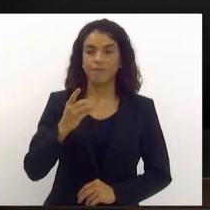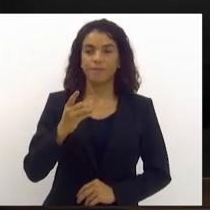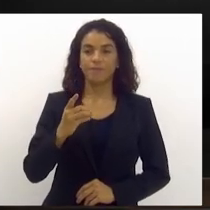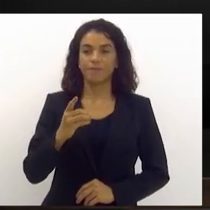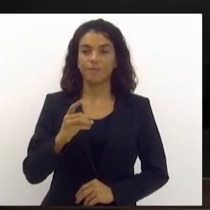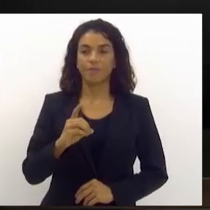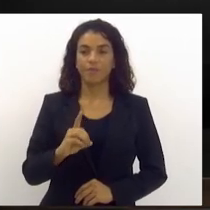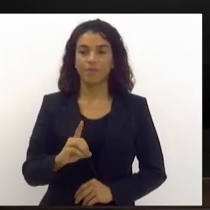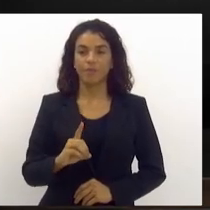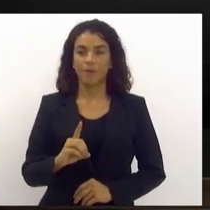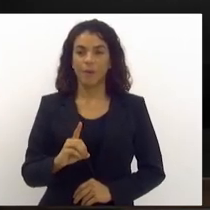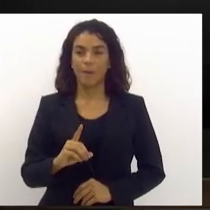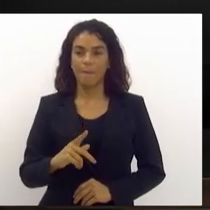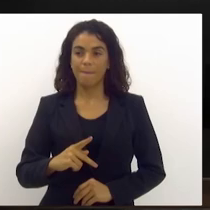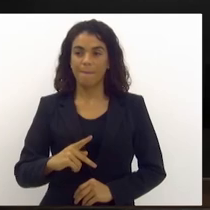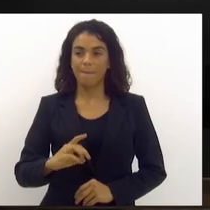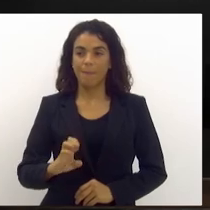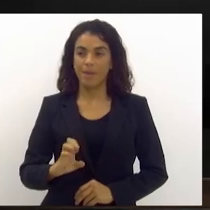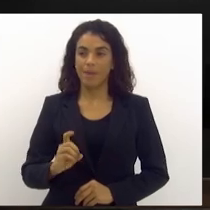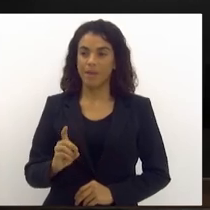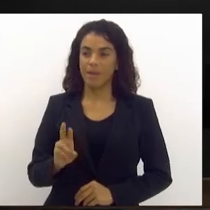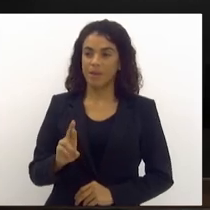deputado Dr. Pedro Ricardo,